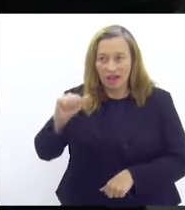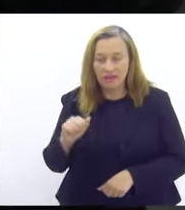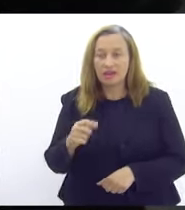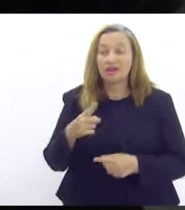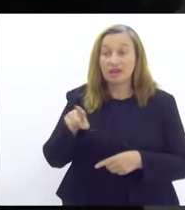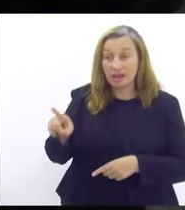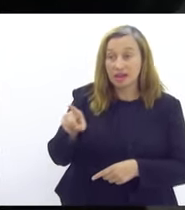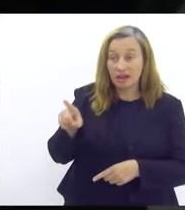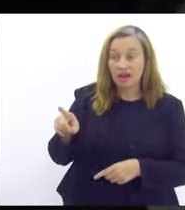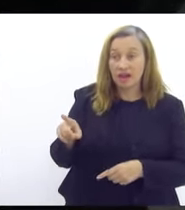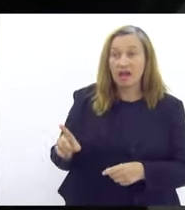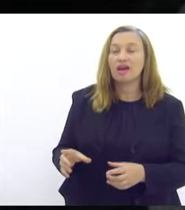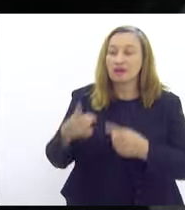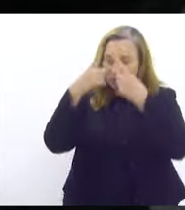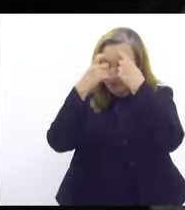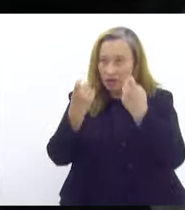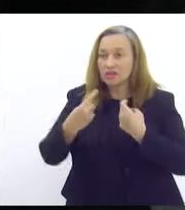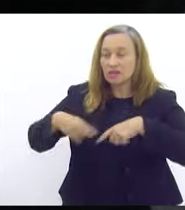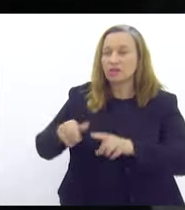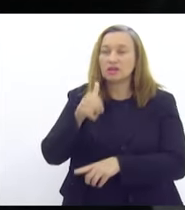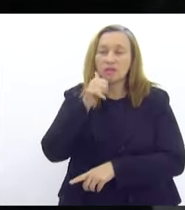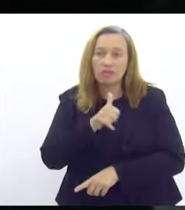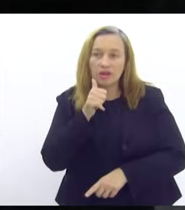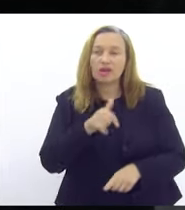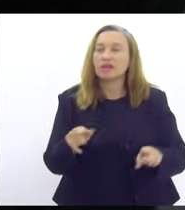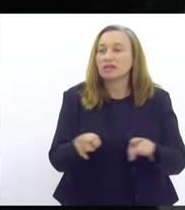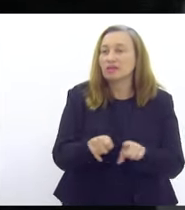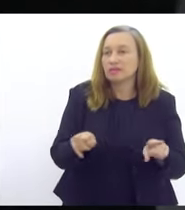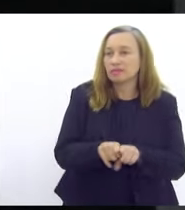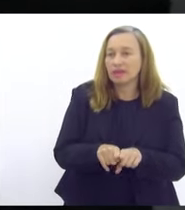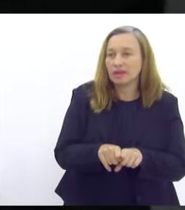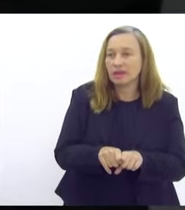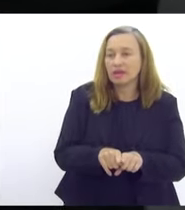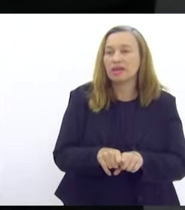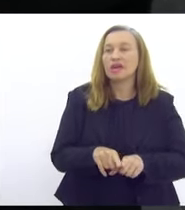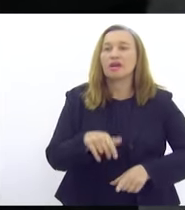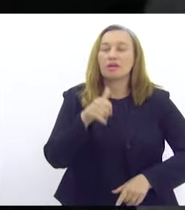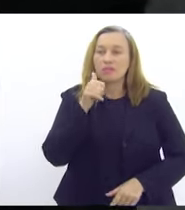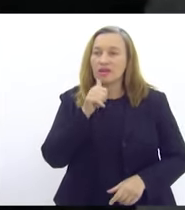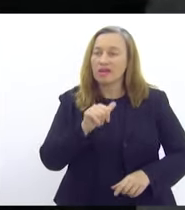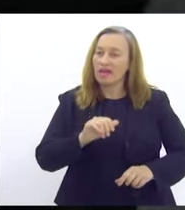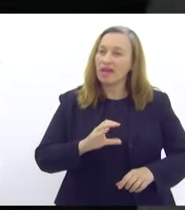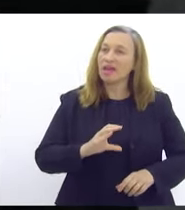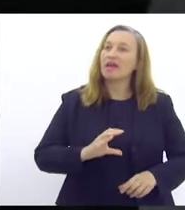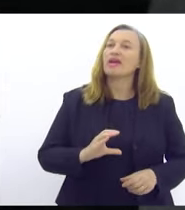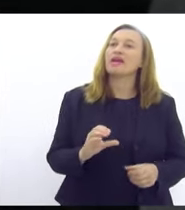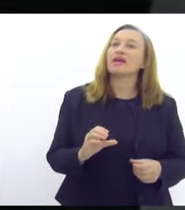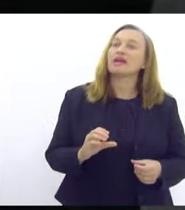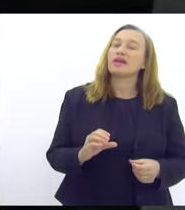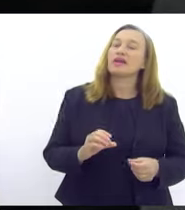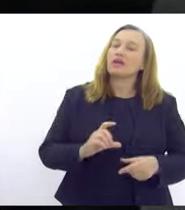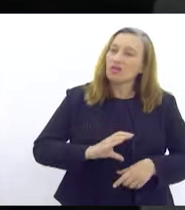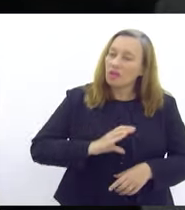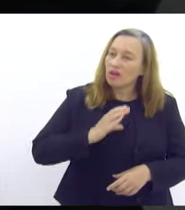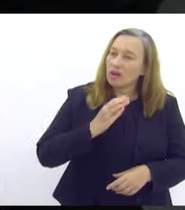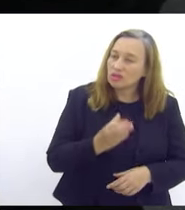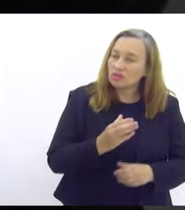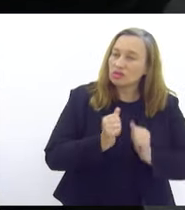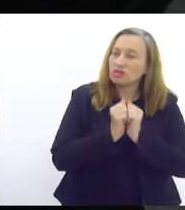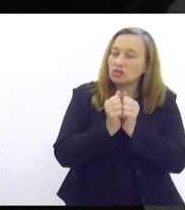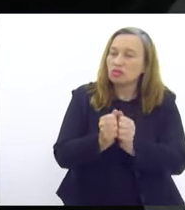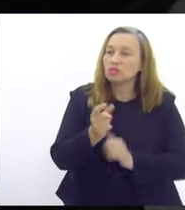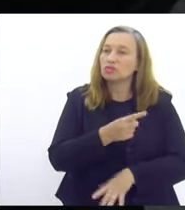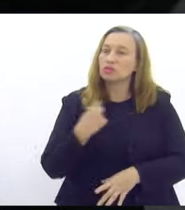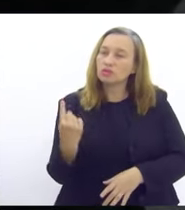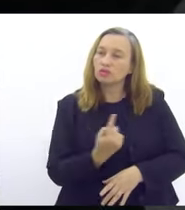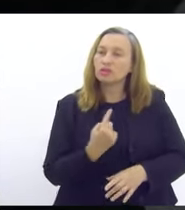contra a mulher, a doutora Thais, a nossa querida amiga guerreira, né? Thaisa Guerreiro, que caminhou com a gente nas